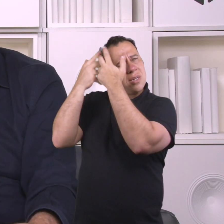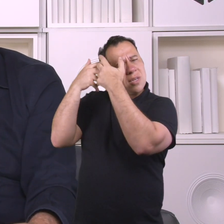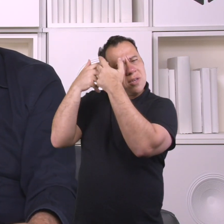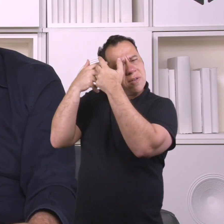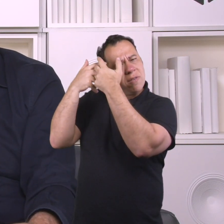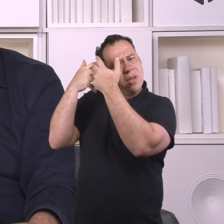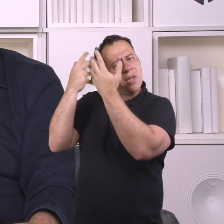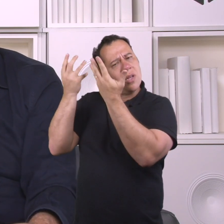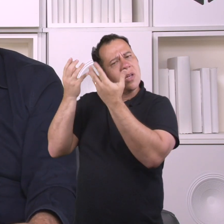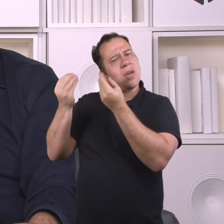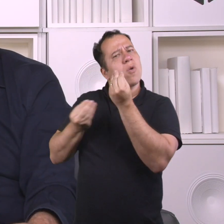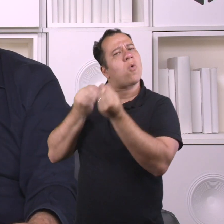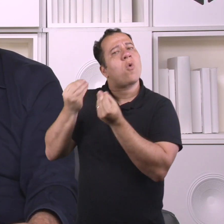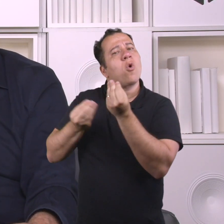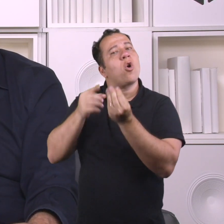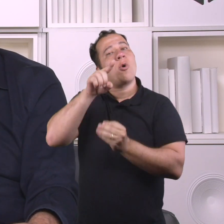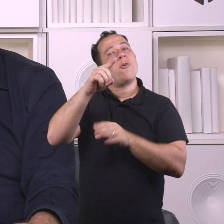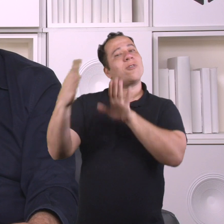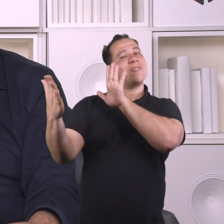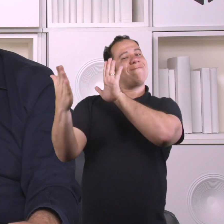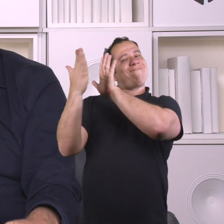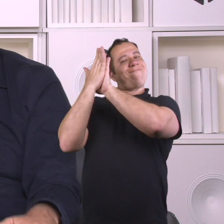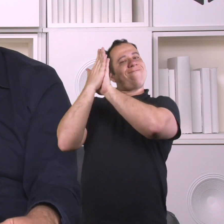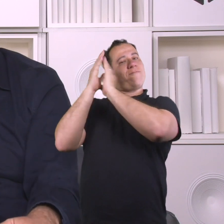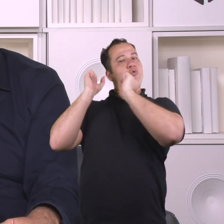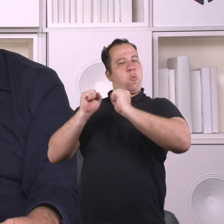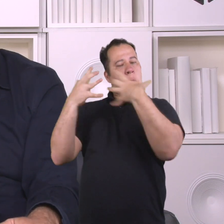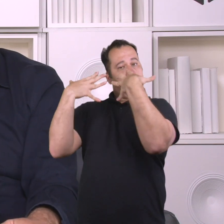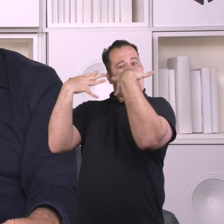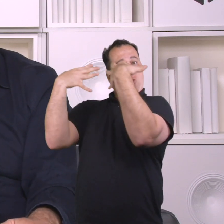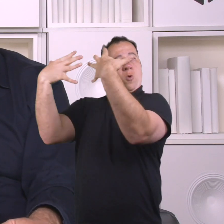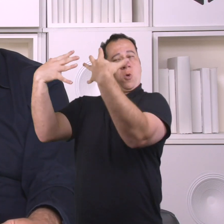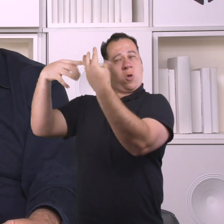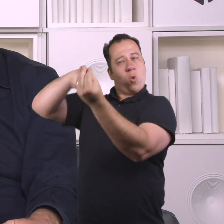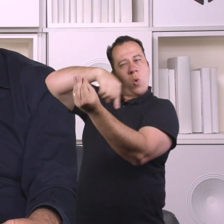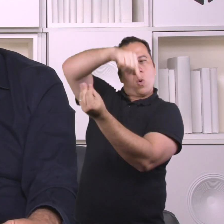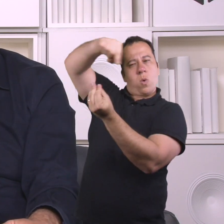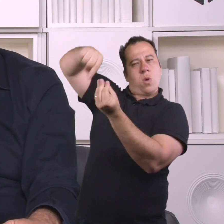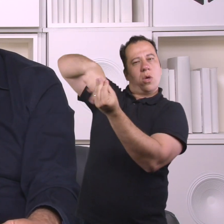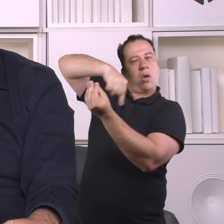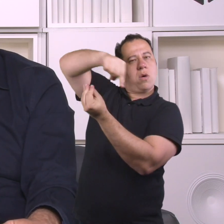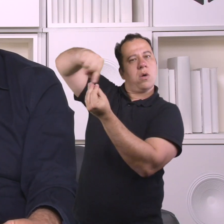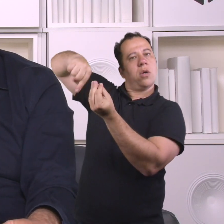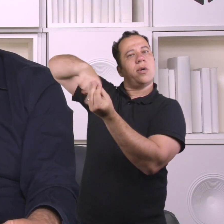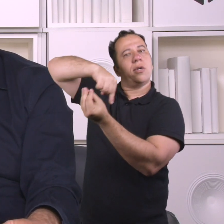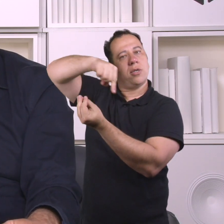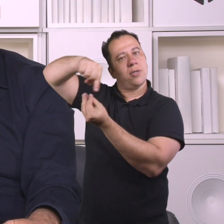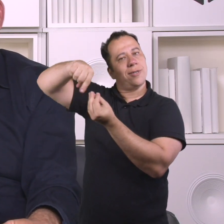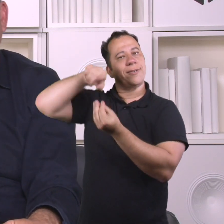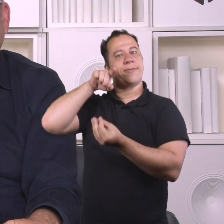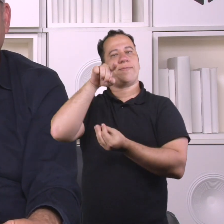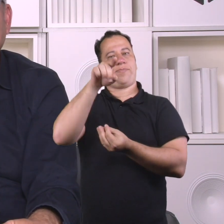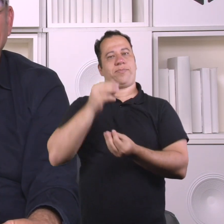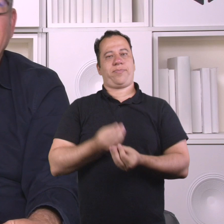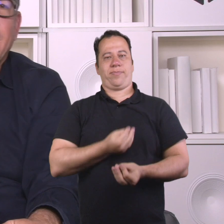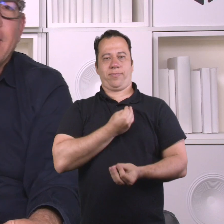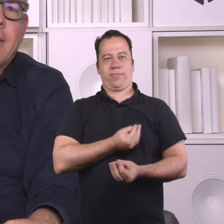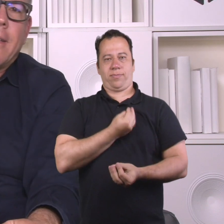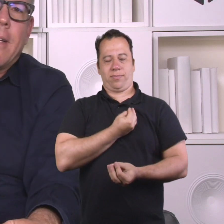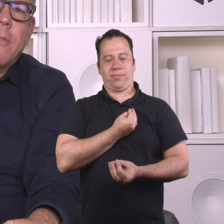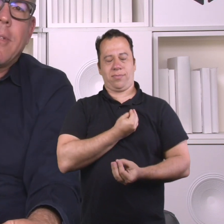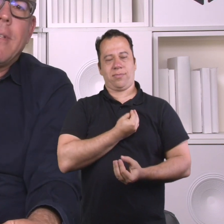está lidando com as potestades que ficam assediando você? Como é que você está se saindo nessa sua